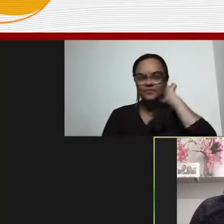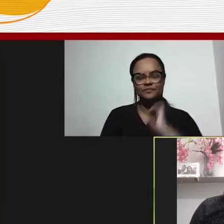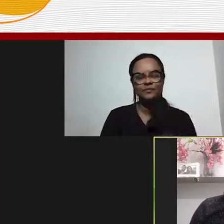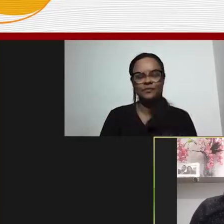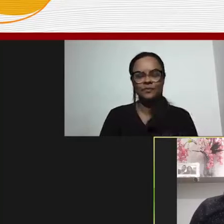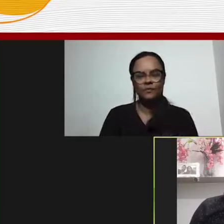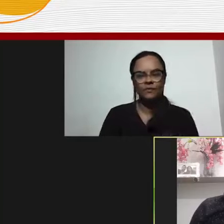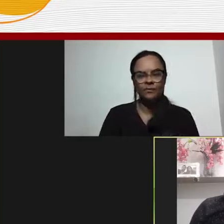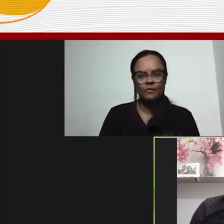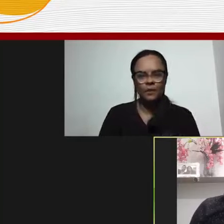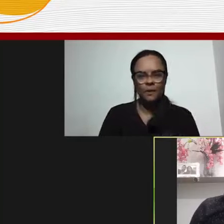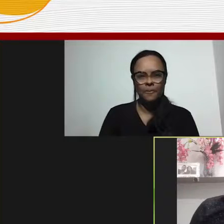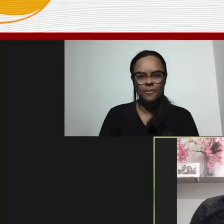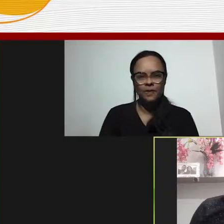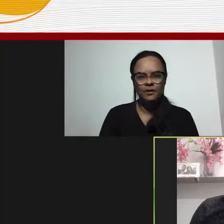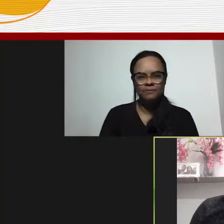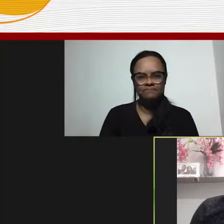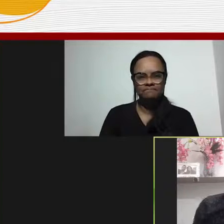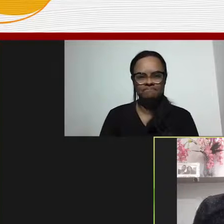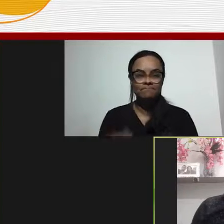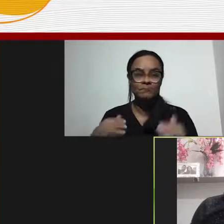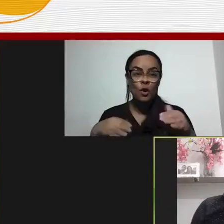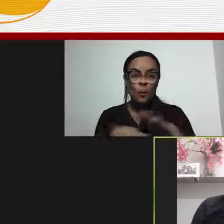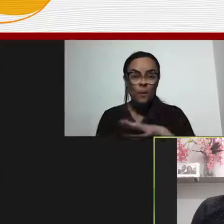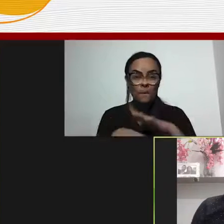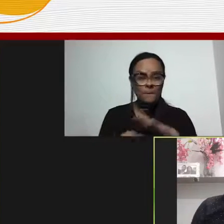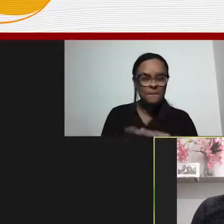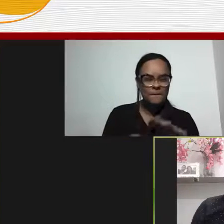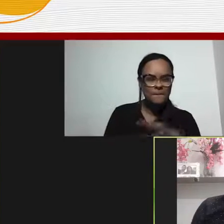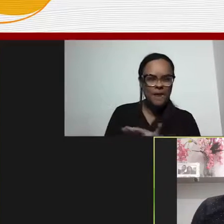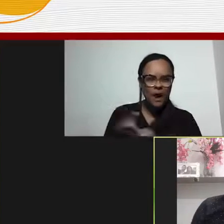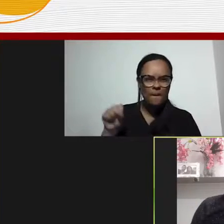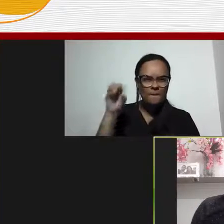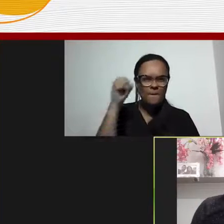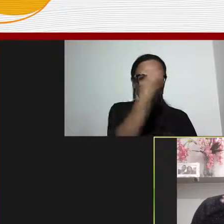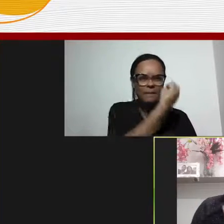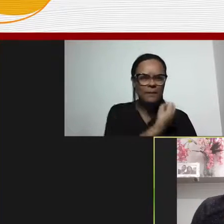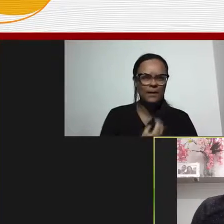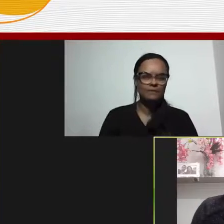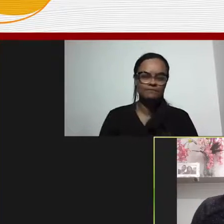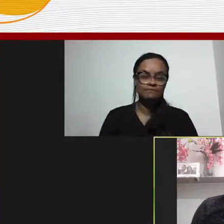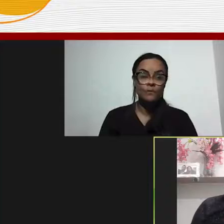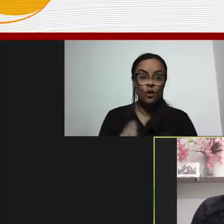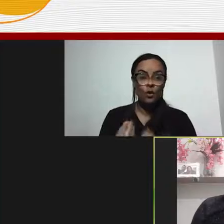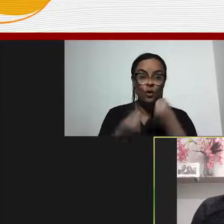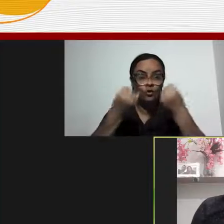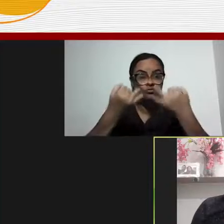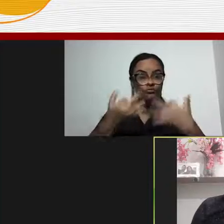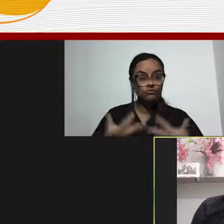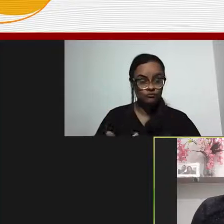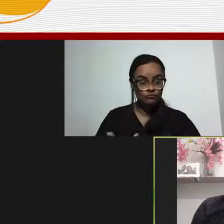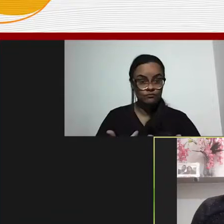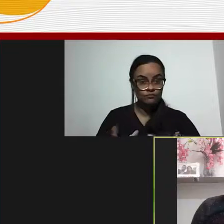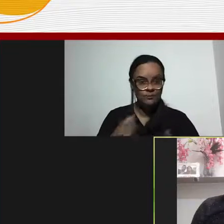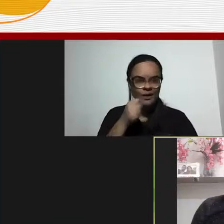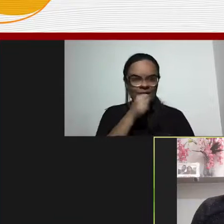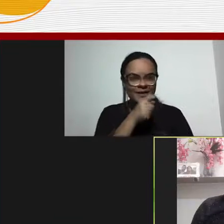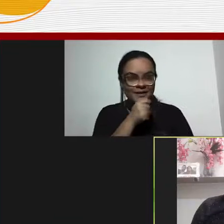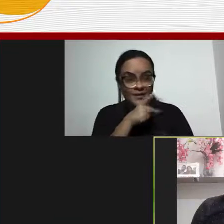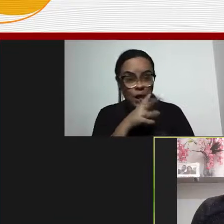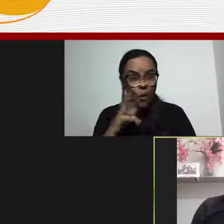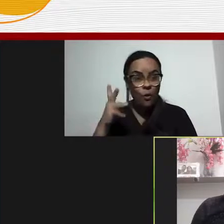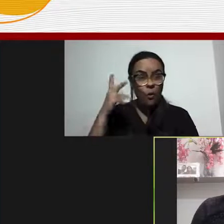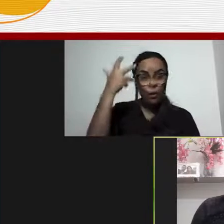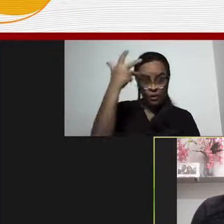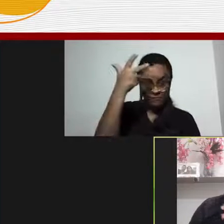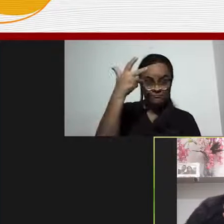você coleciona viagens como um hobby, mas conta alguma coisa divertida que te